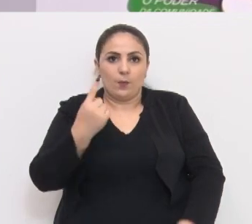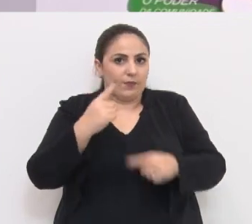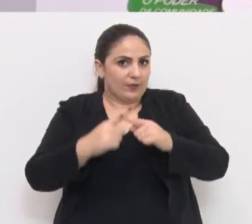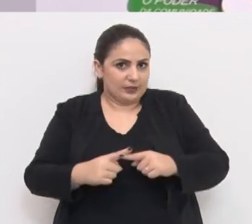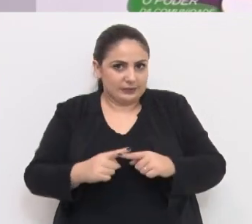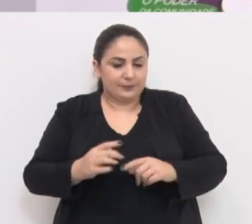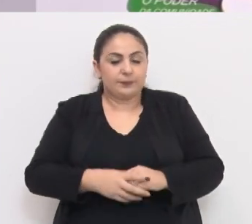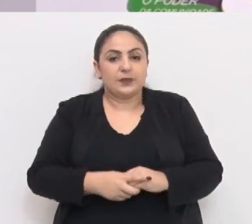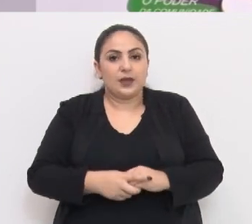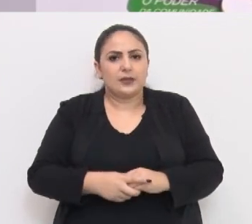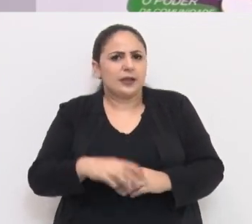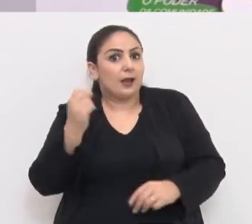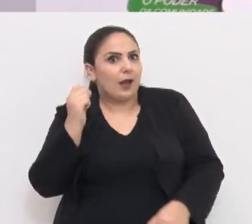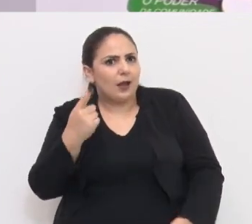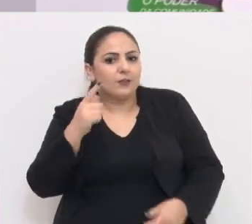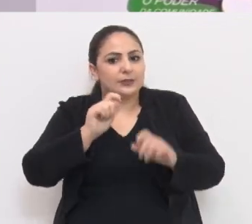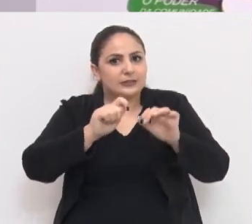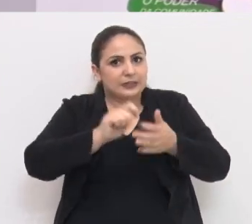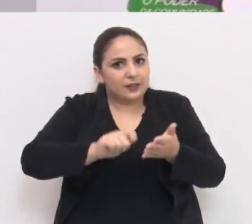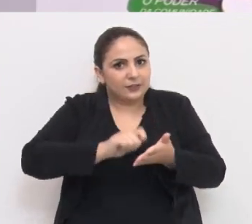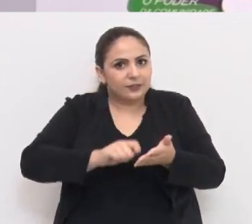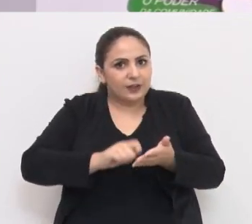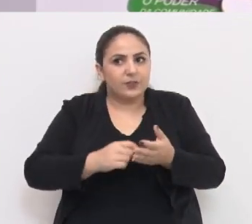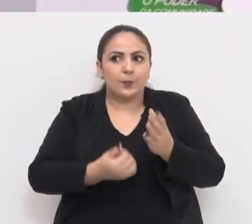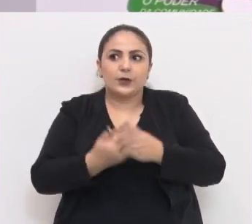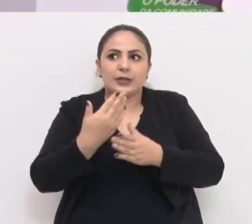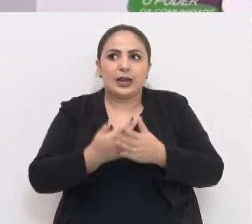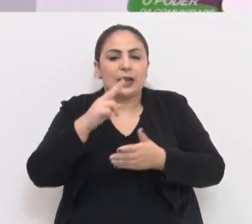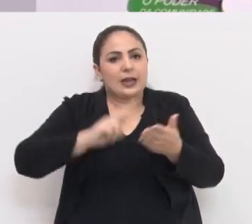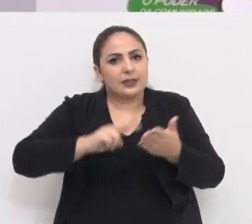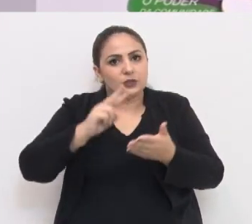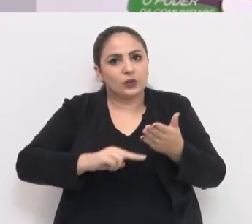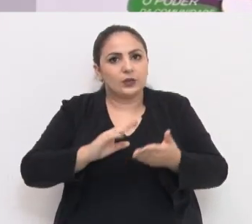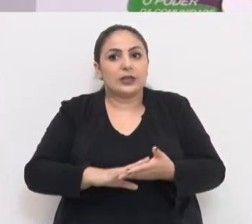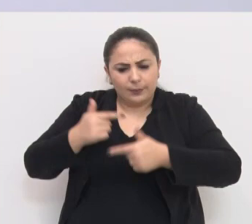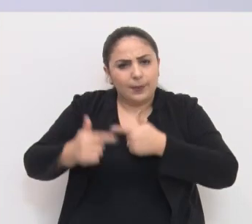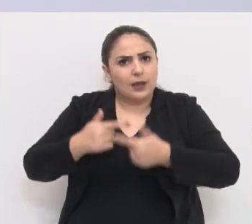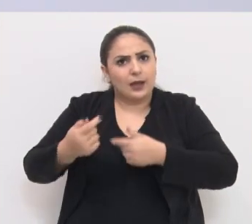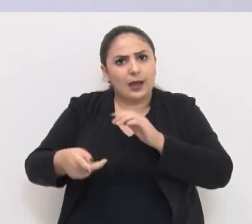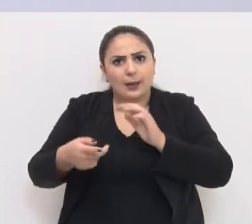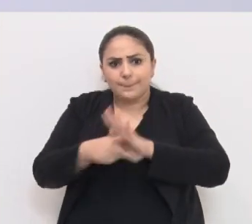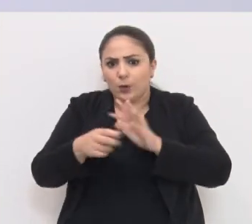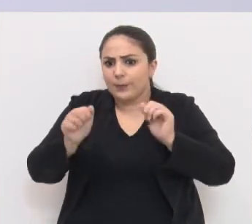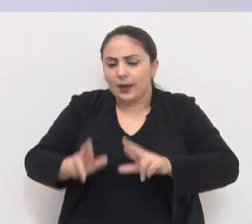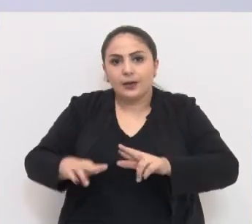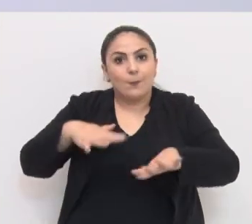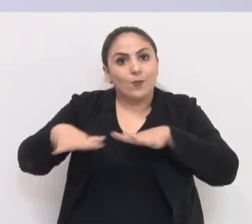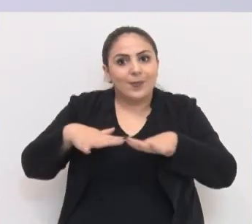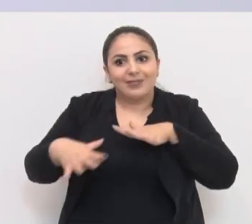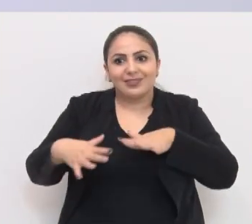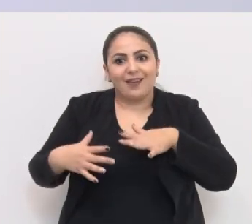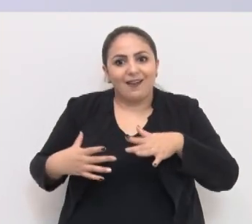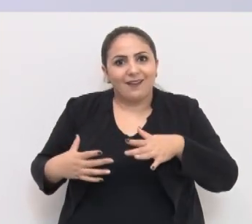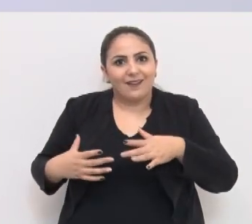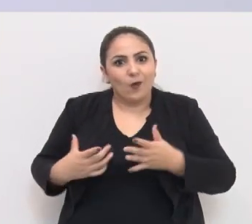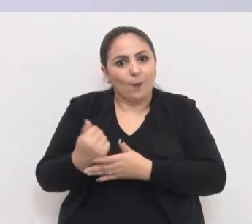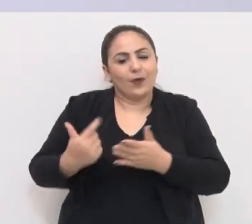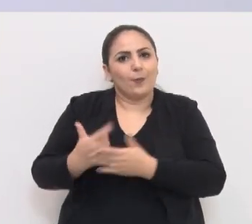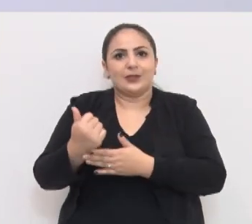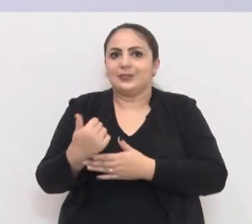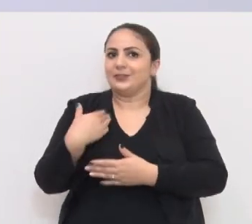recreio socializar. Então retornam para a sala de aula, e esse retorno para a sala de aula a gente sabe que não é